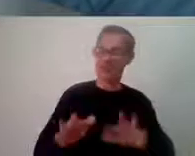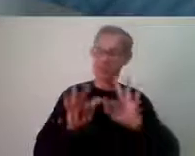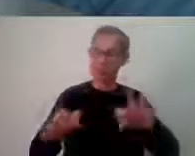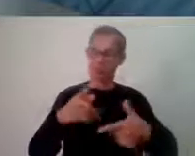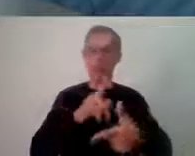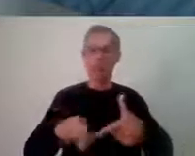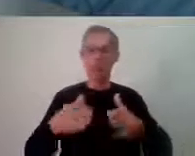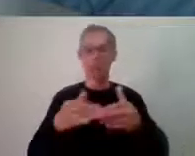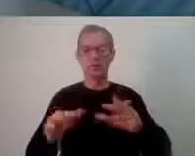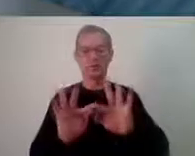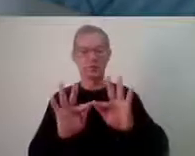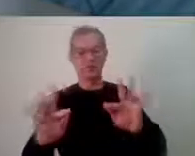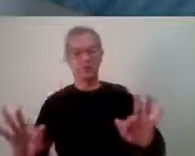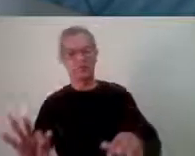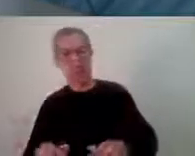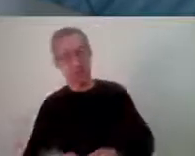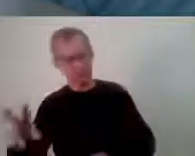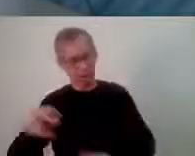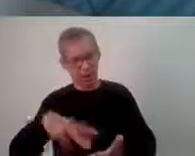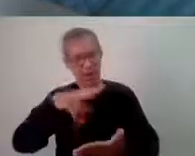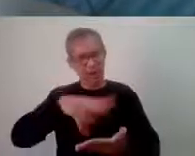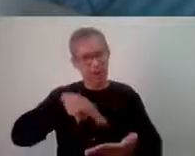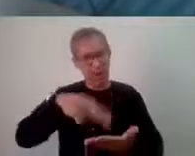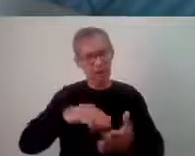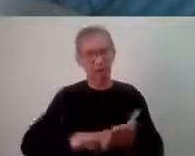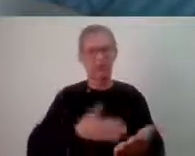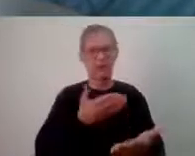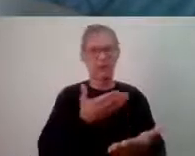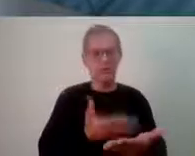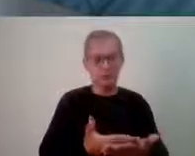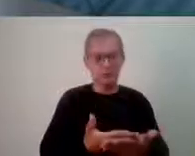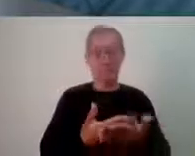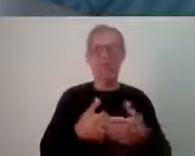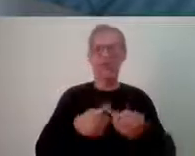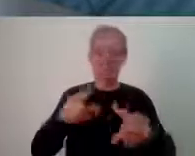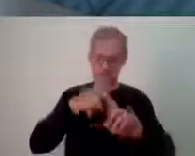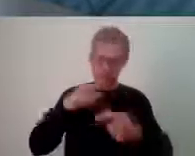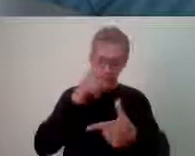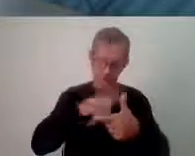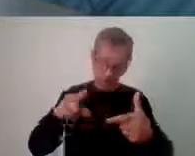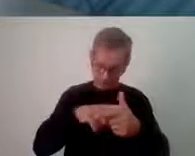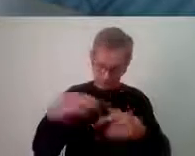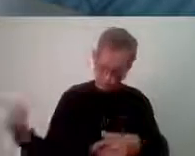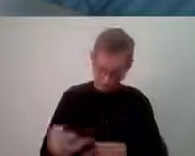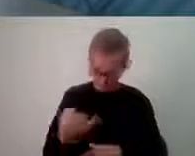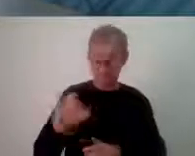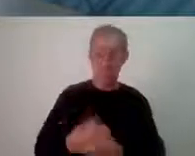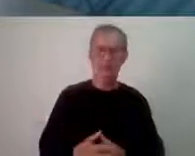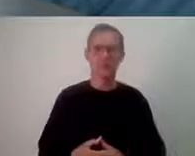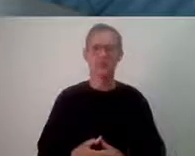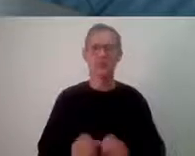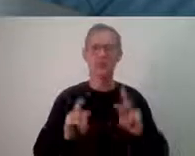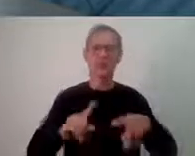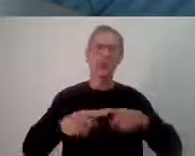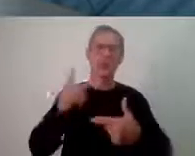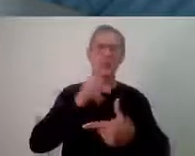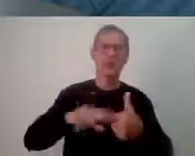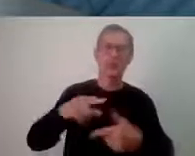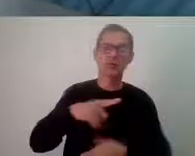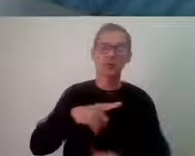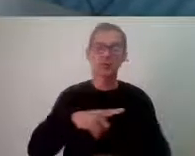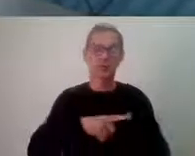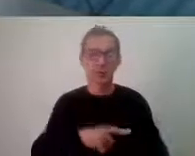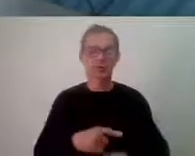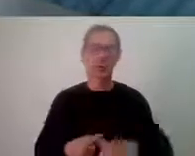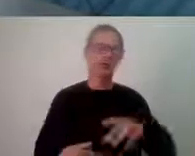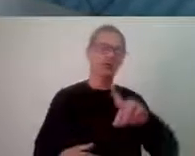problema está pedindo a função. Leitura e interpretação nesses tipos de problema é essencial. Tá, o problema me deu a derivada, ele